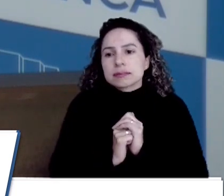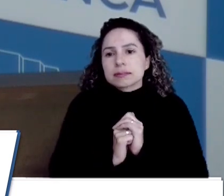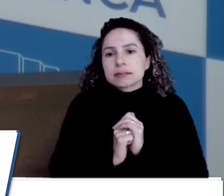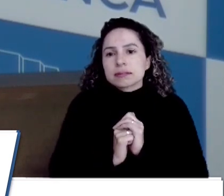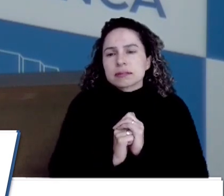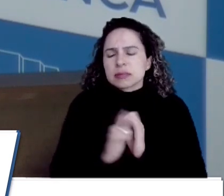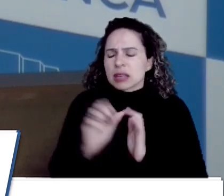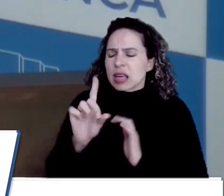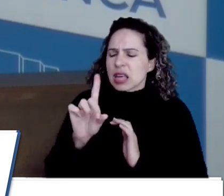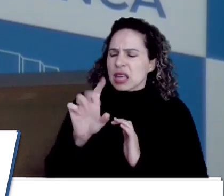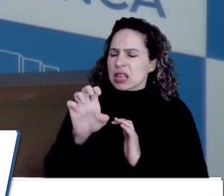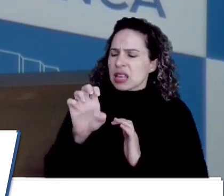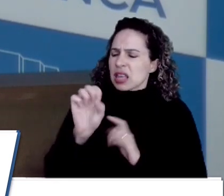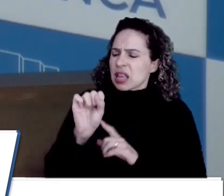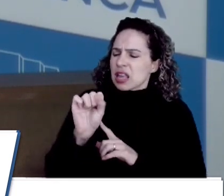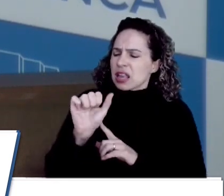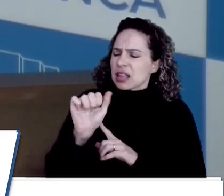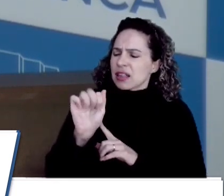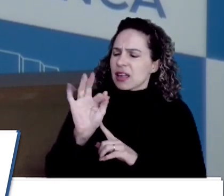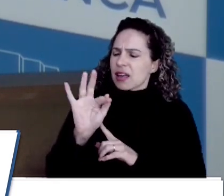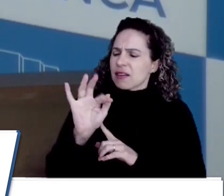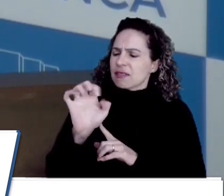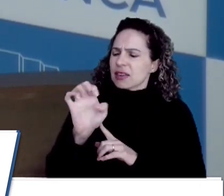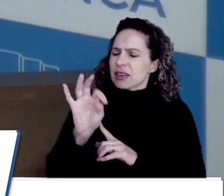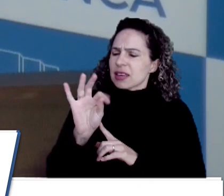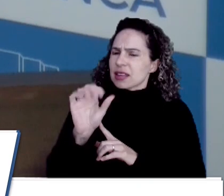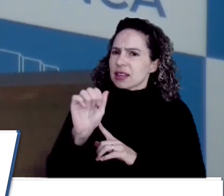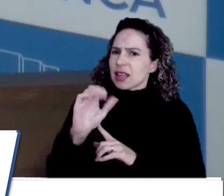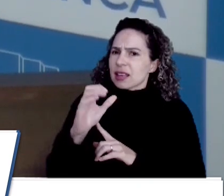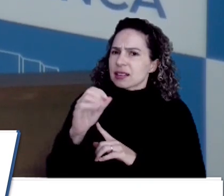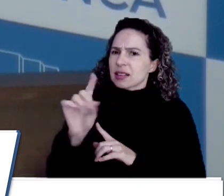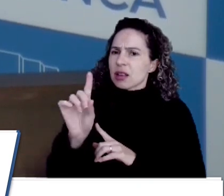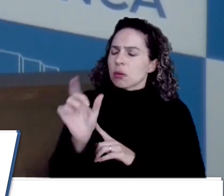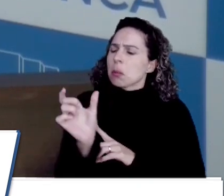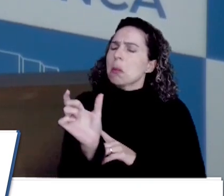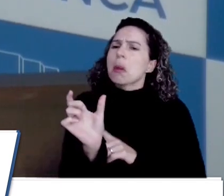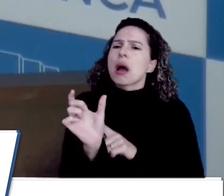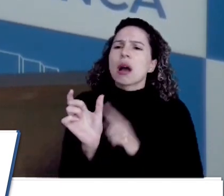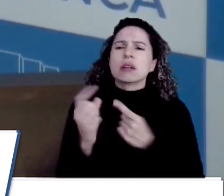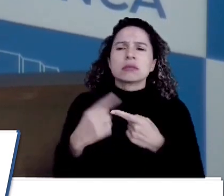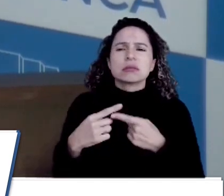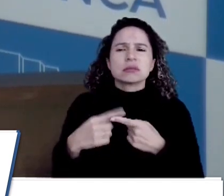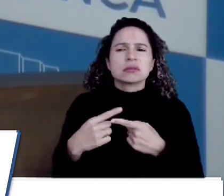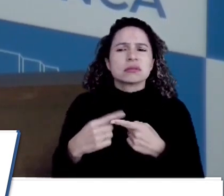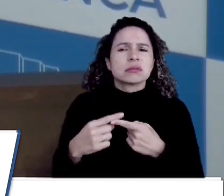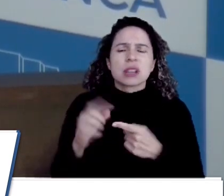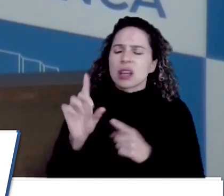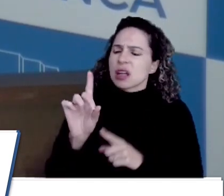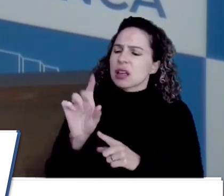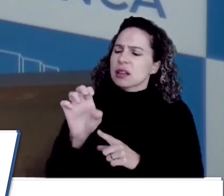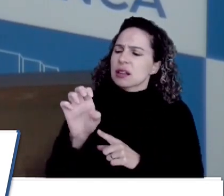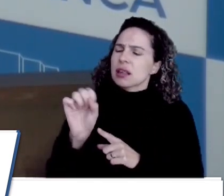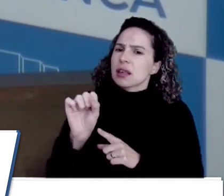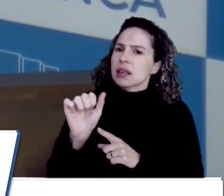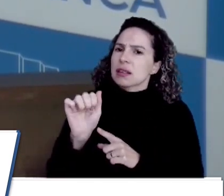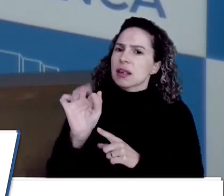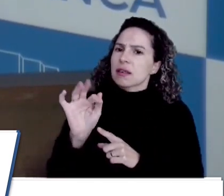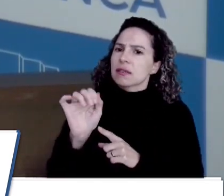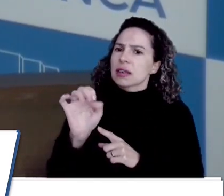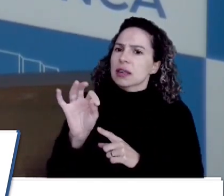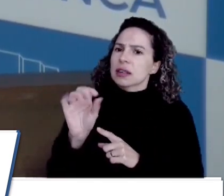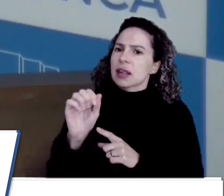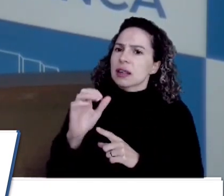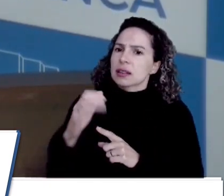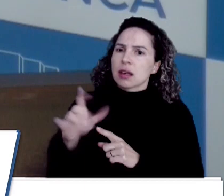desafetação. Diz que, você não entende, por que põe uma palavra tão difícil dessa? Desafetação. Ué, tem que